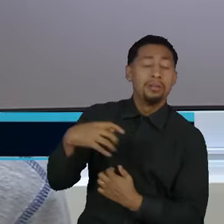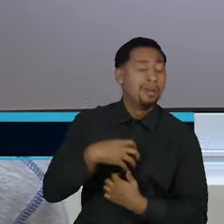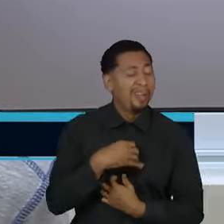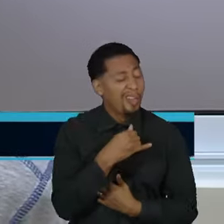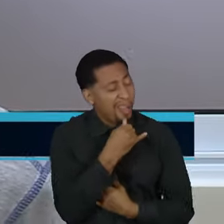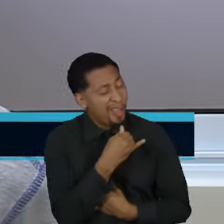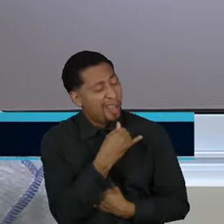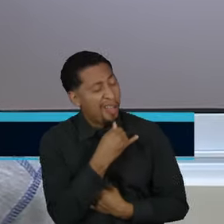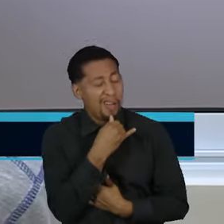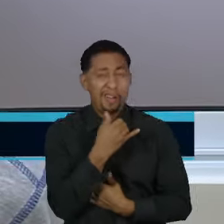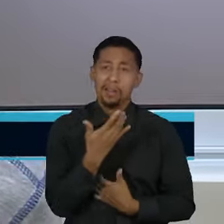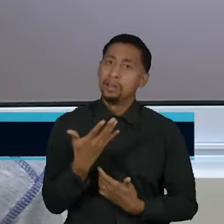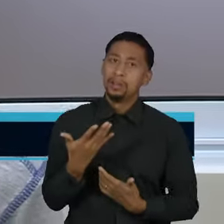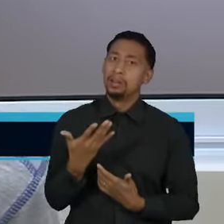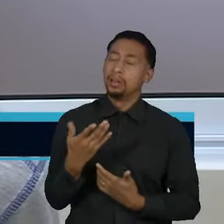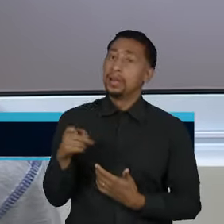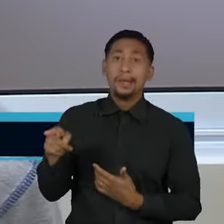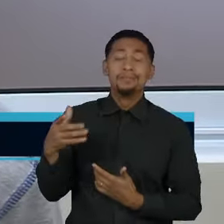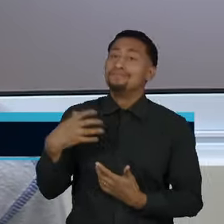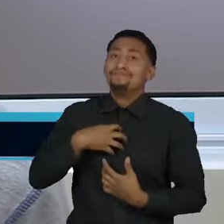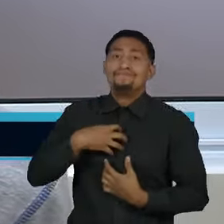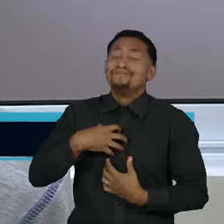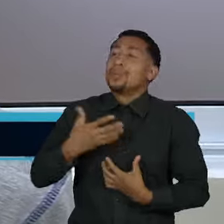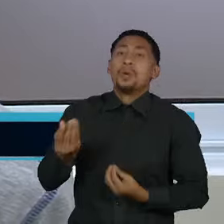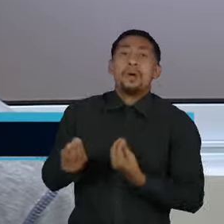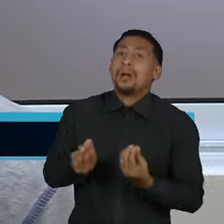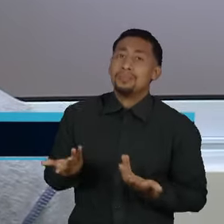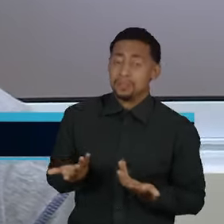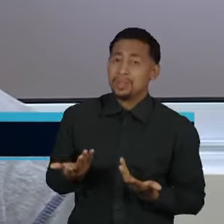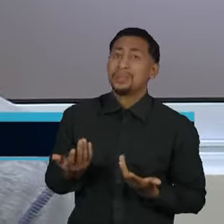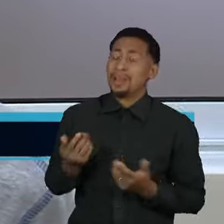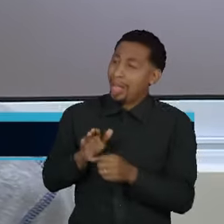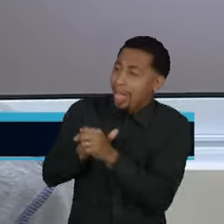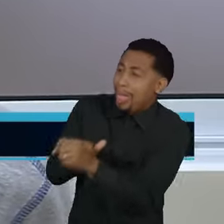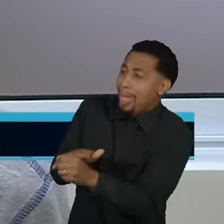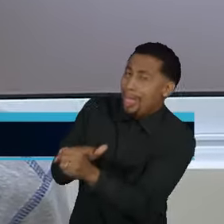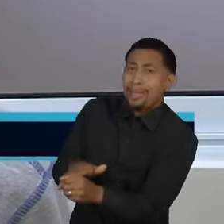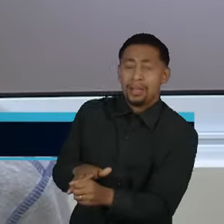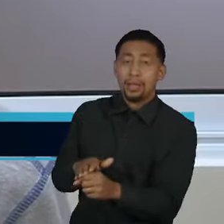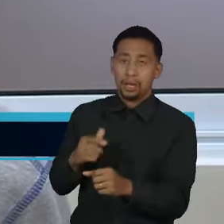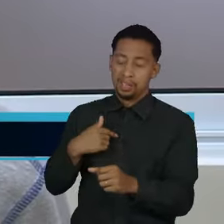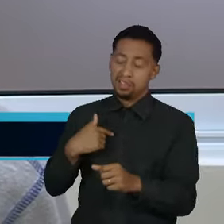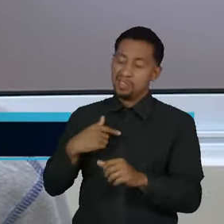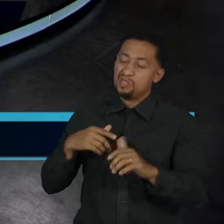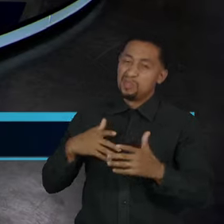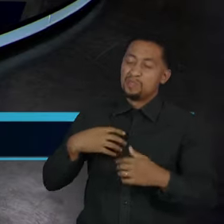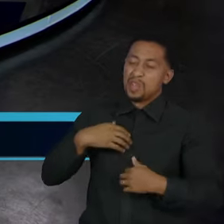e acaba reprimindo aquela pessoa e se rebaixa também.